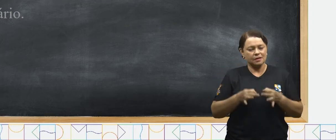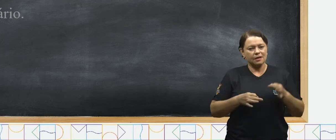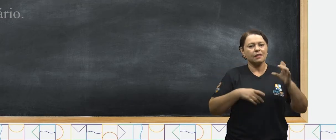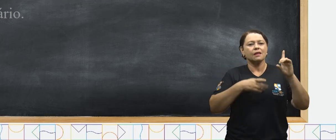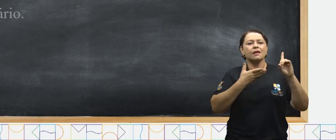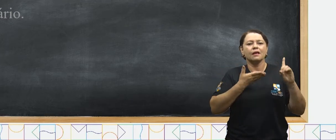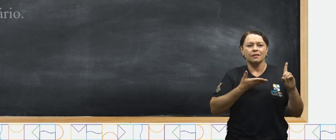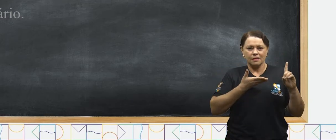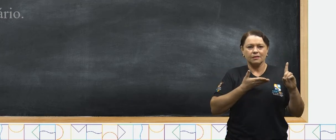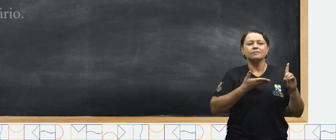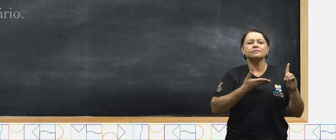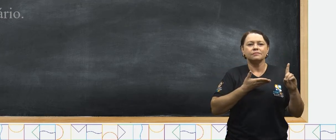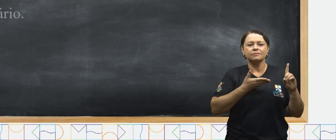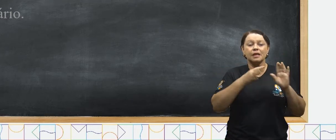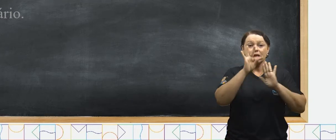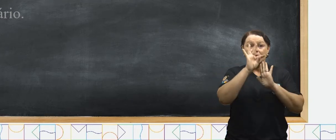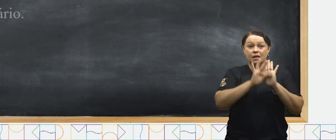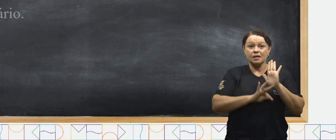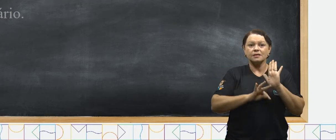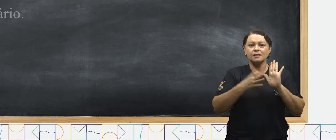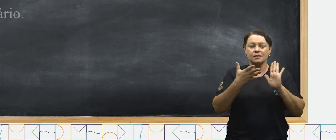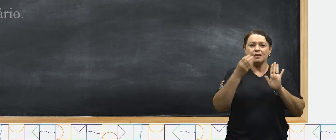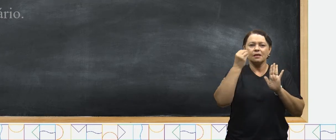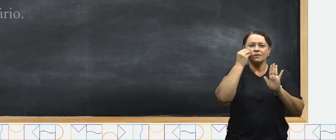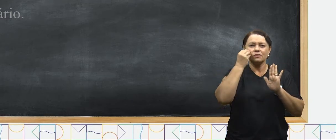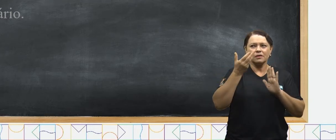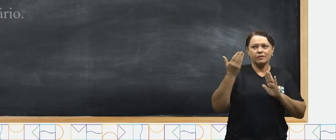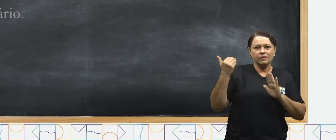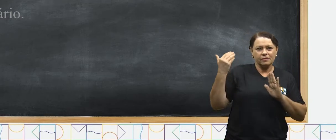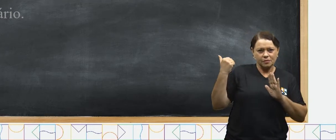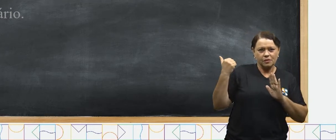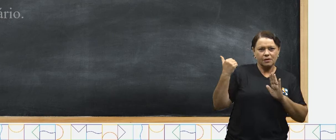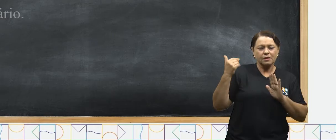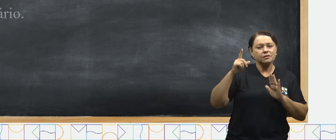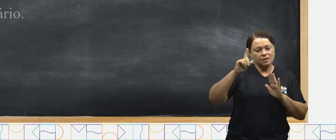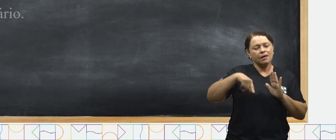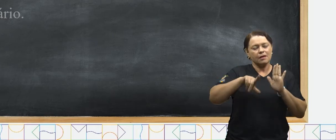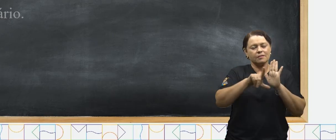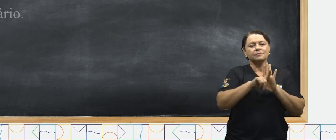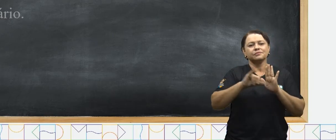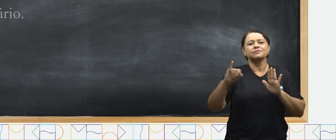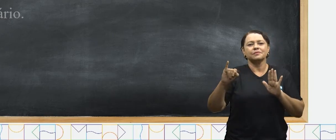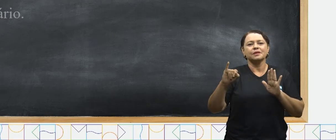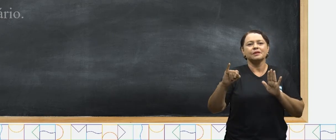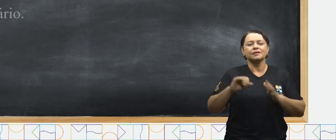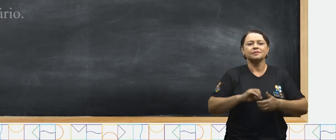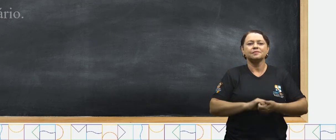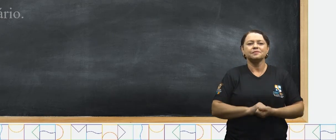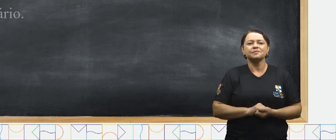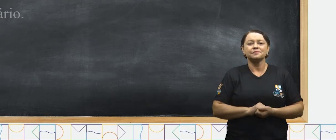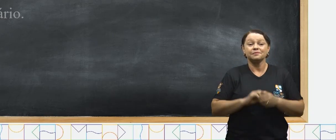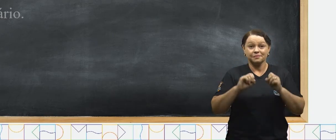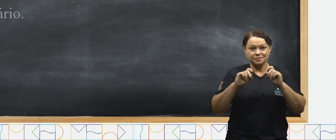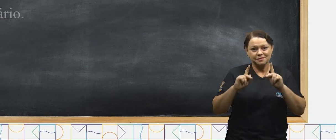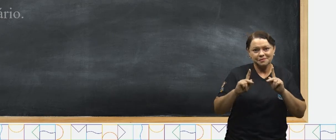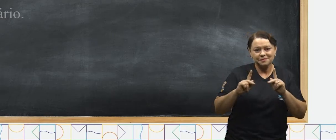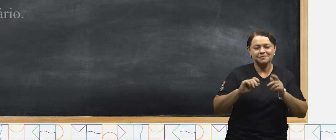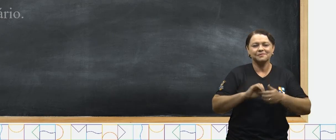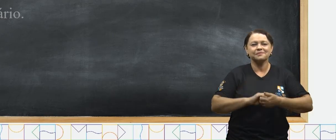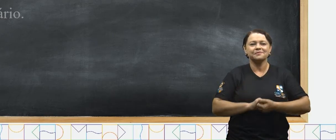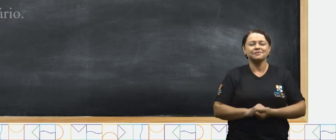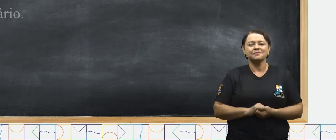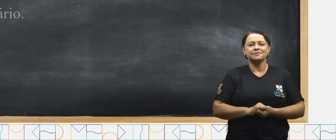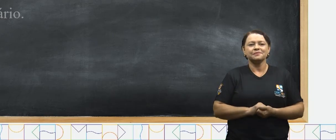correta é a letra D. O texto que nós lemos ainda agora é uma lei. Ok,